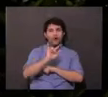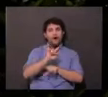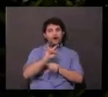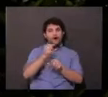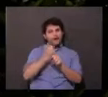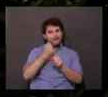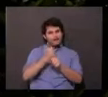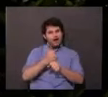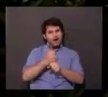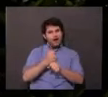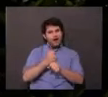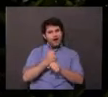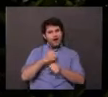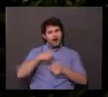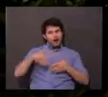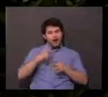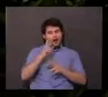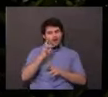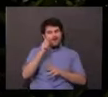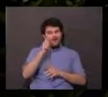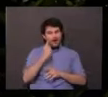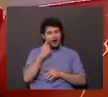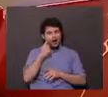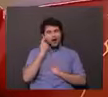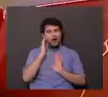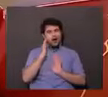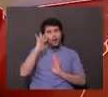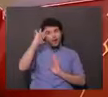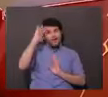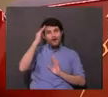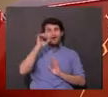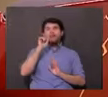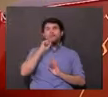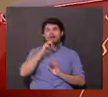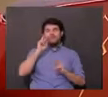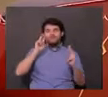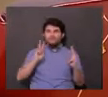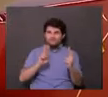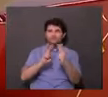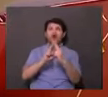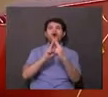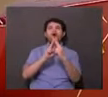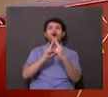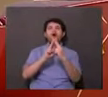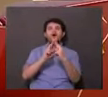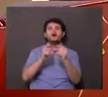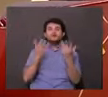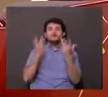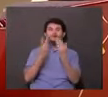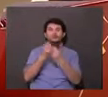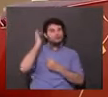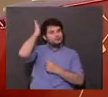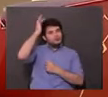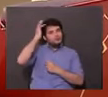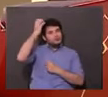que perseveremos na fé, até que um dia possamos encontrar-vos com todos os santos